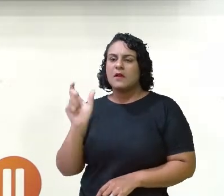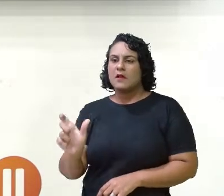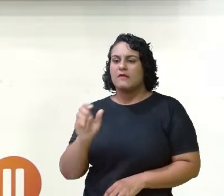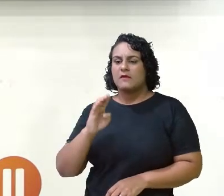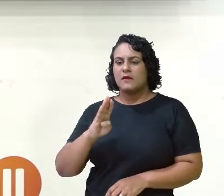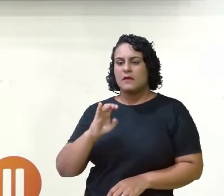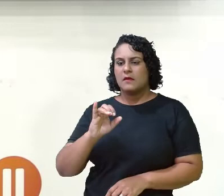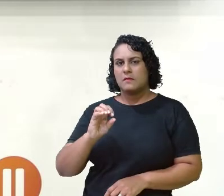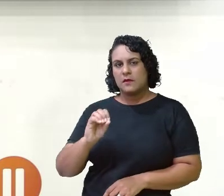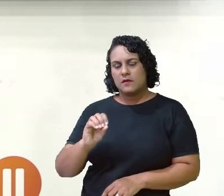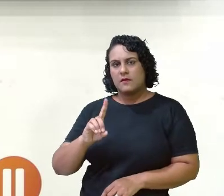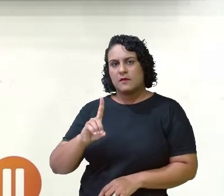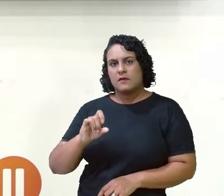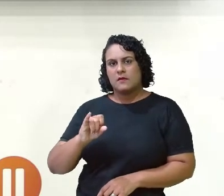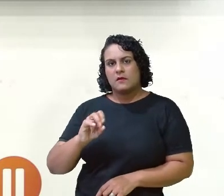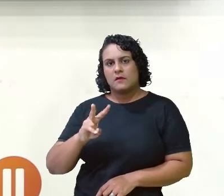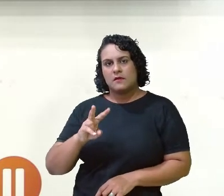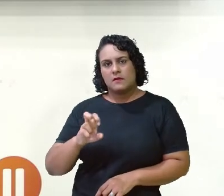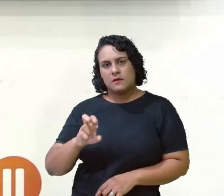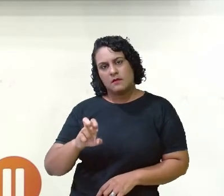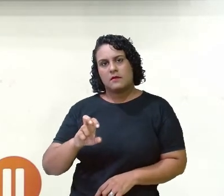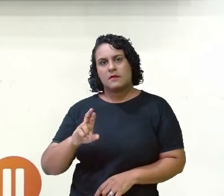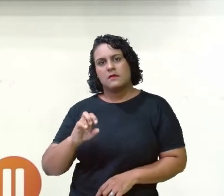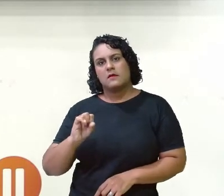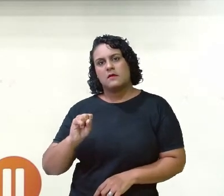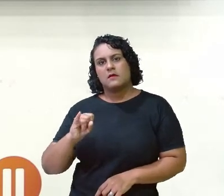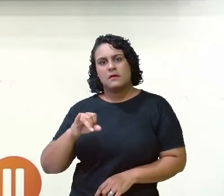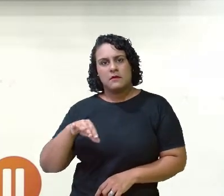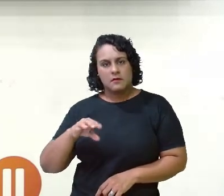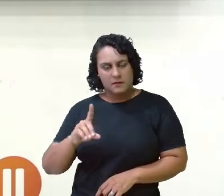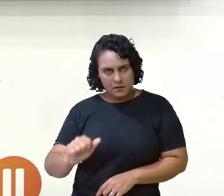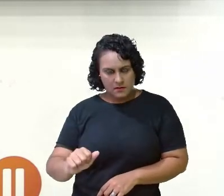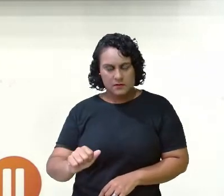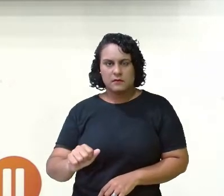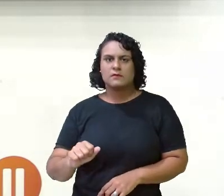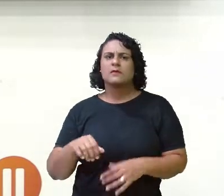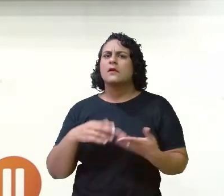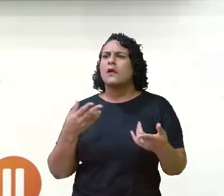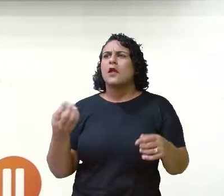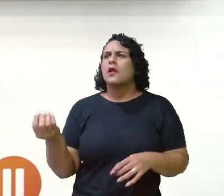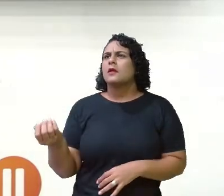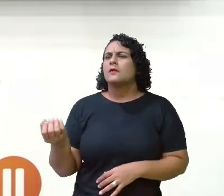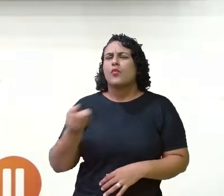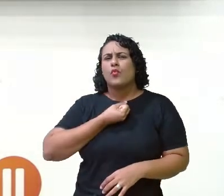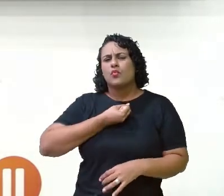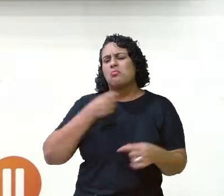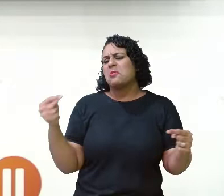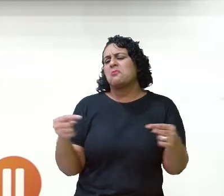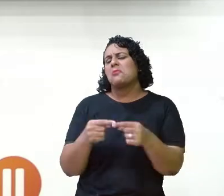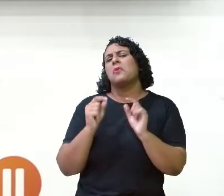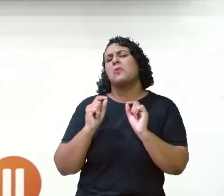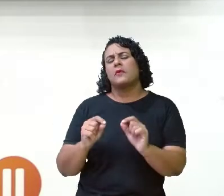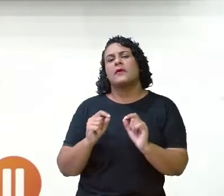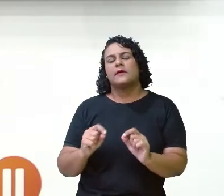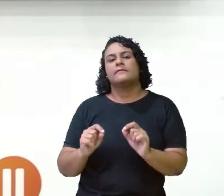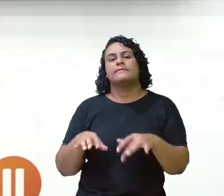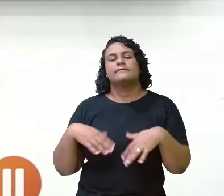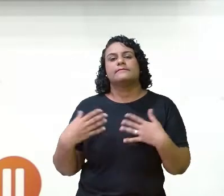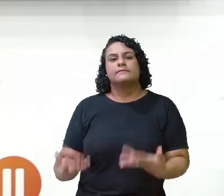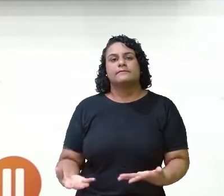biodiversidade? Sabe o que significa? E o que os números têm a ver com isso? Bom, quando a gente fala